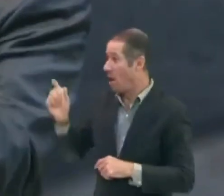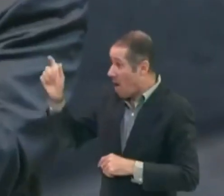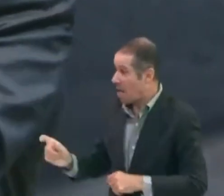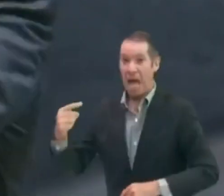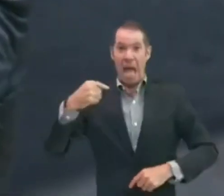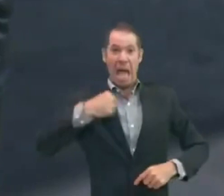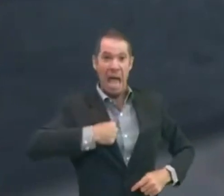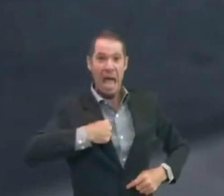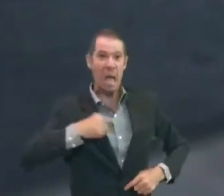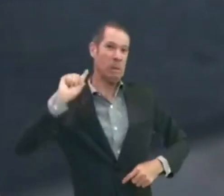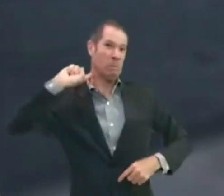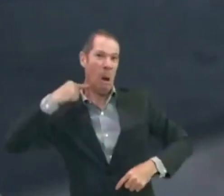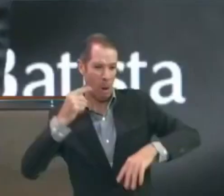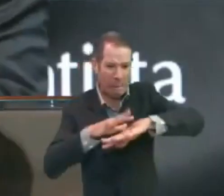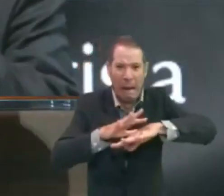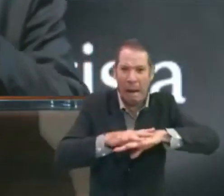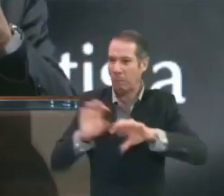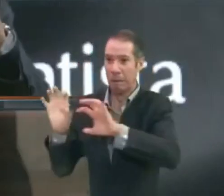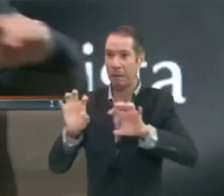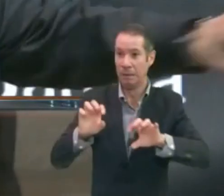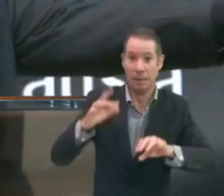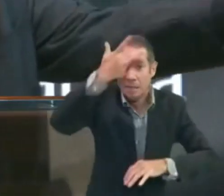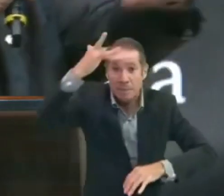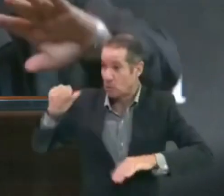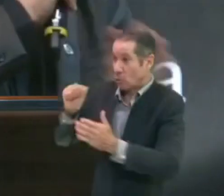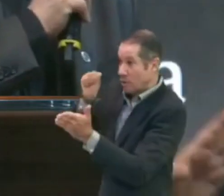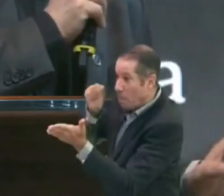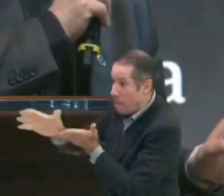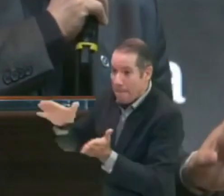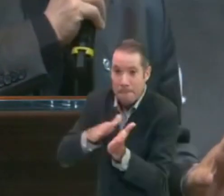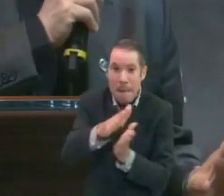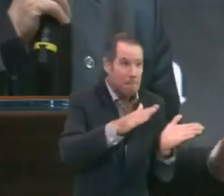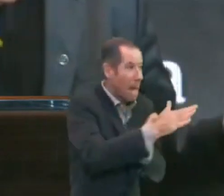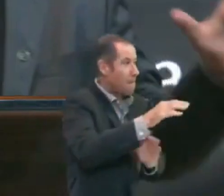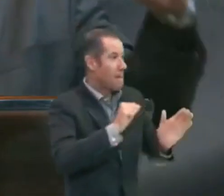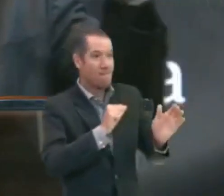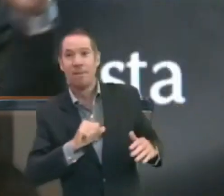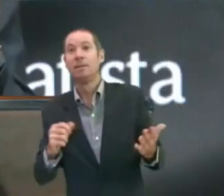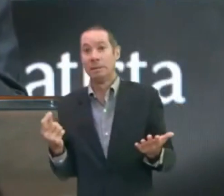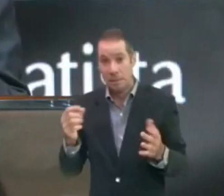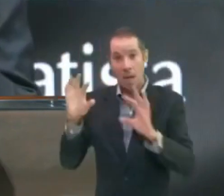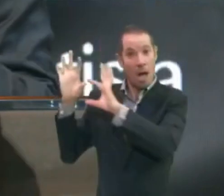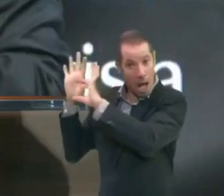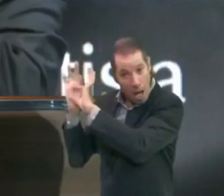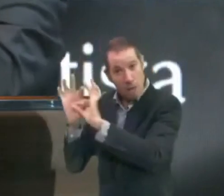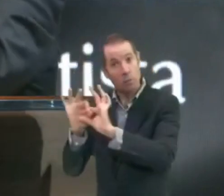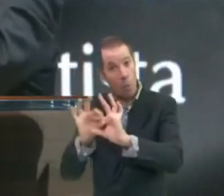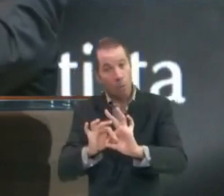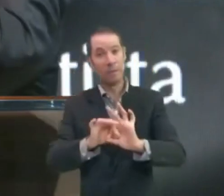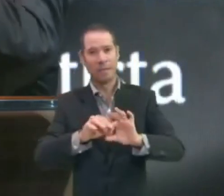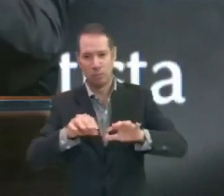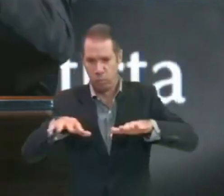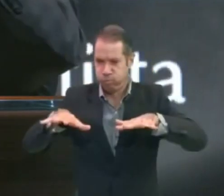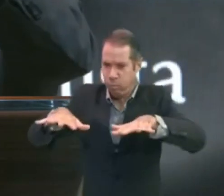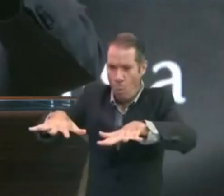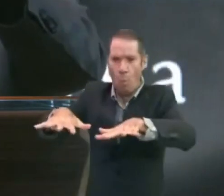eu sou imundo, imundo, e todo mundo saía em perto. Ia para um lado, ia para o outro. E é nesse contexto que as